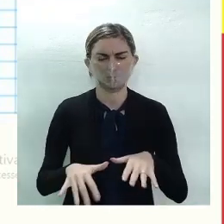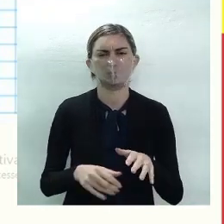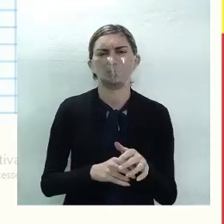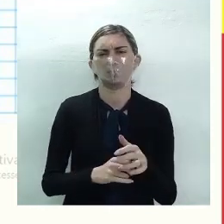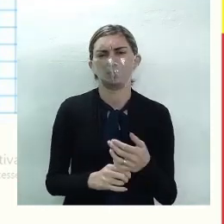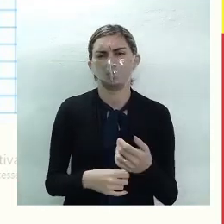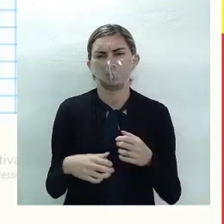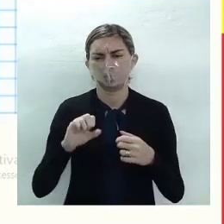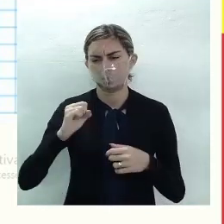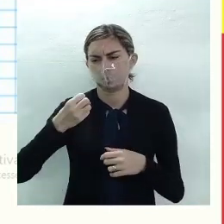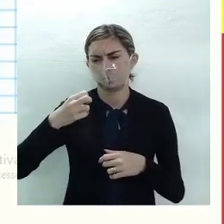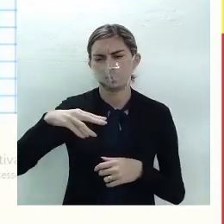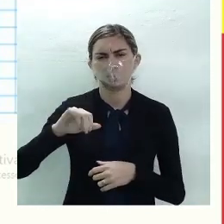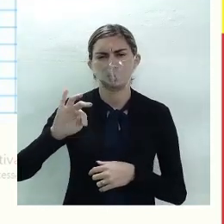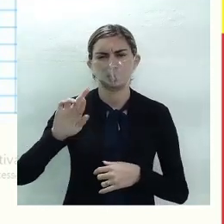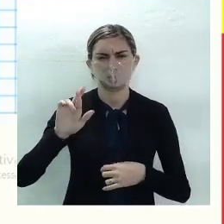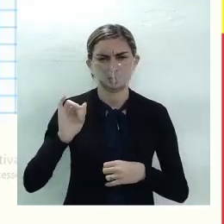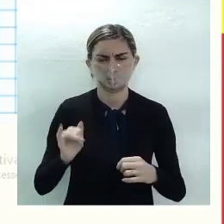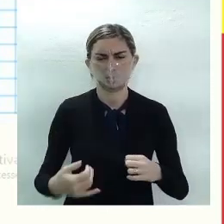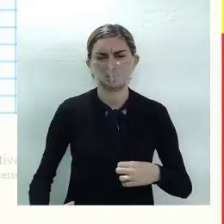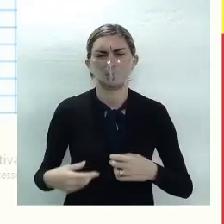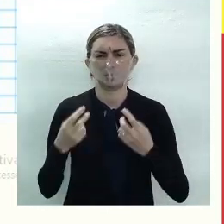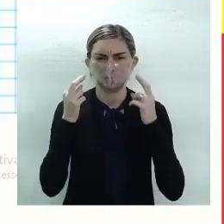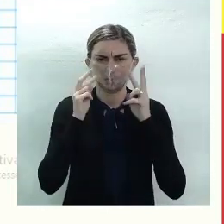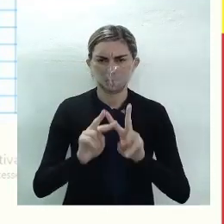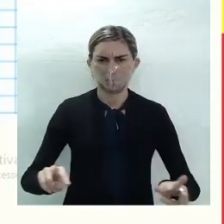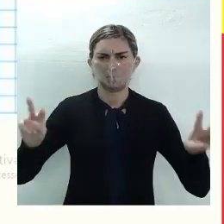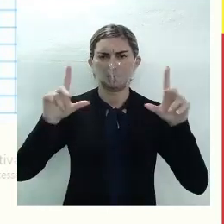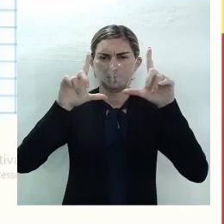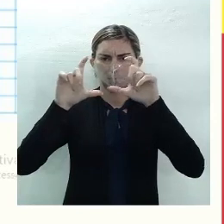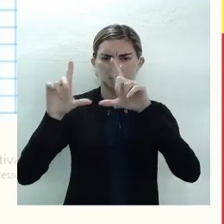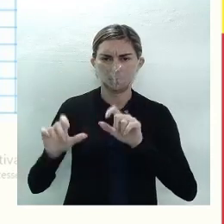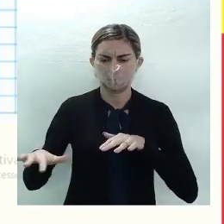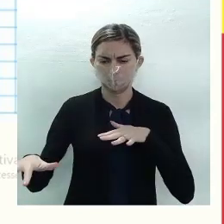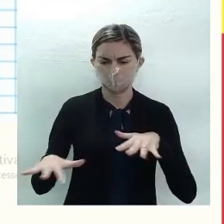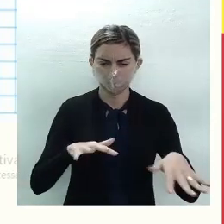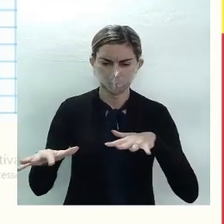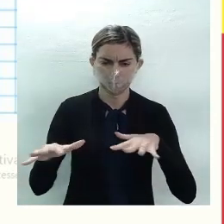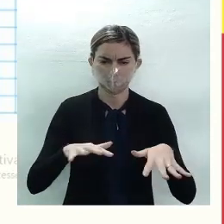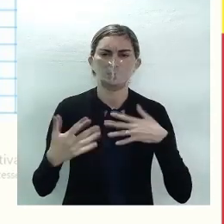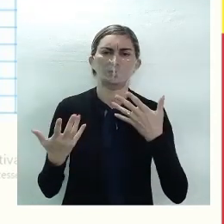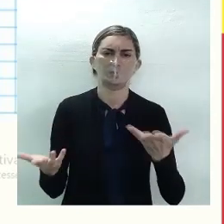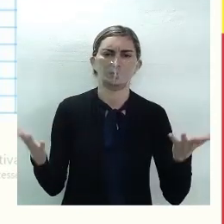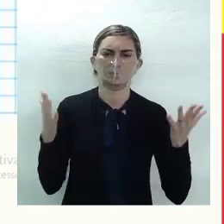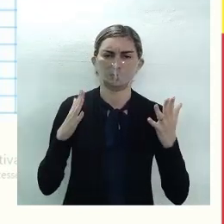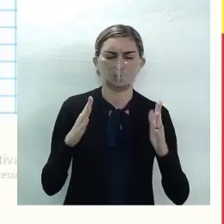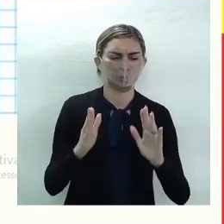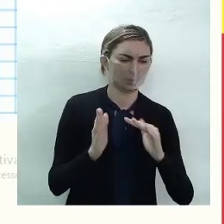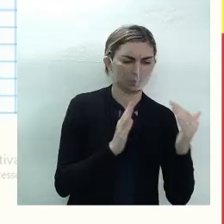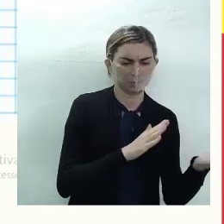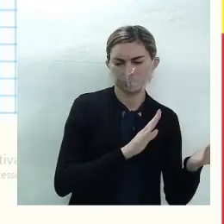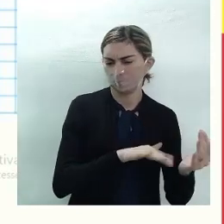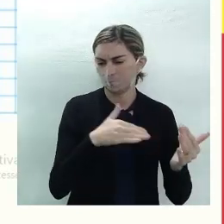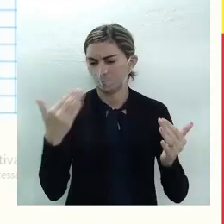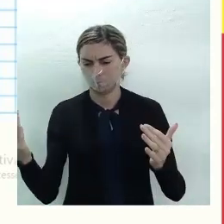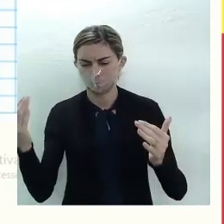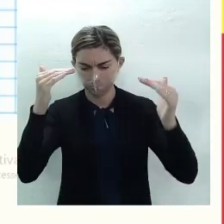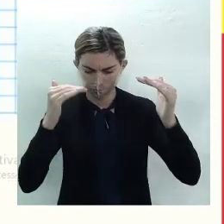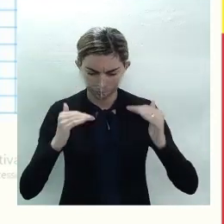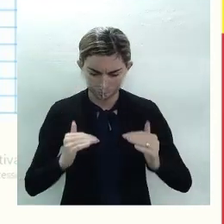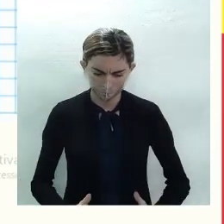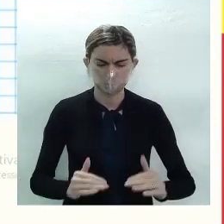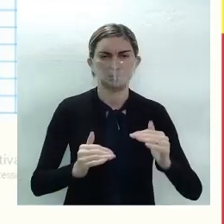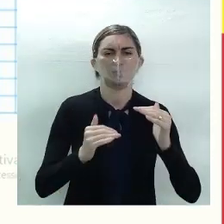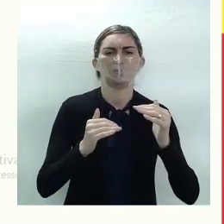translação, a simetria de translação. Veja que a figura é como se está em movimento, ou vai para a direita, ou vai para baixo, ou para a